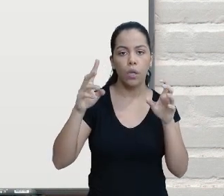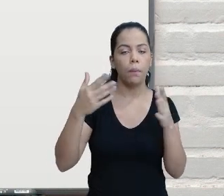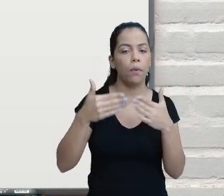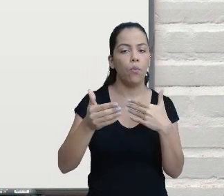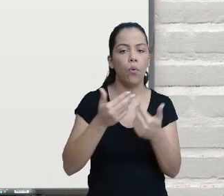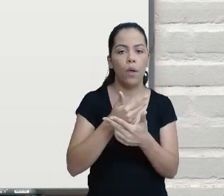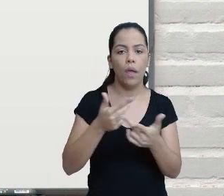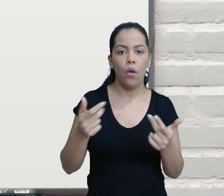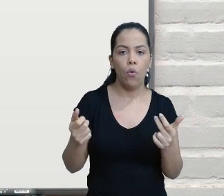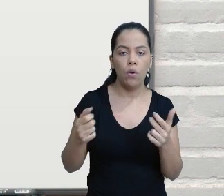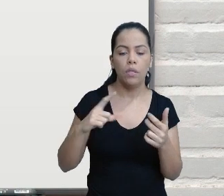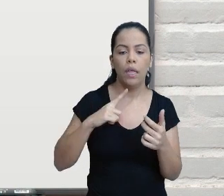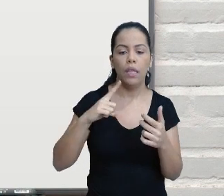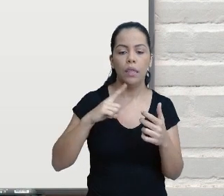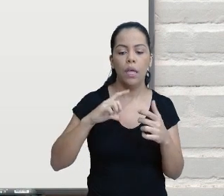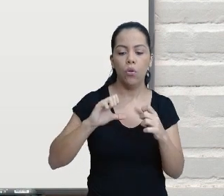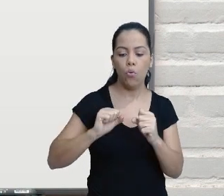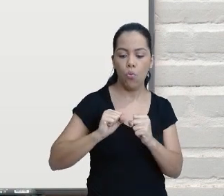ele,